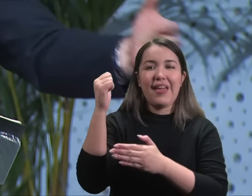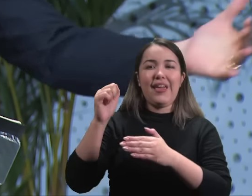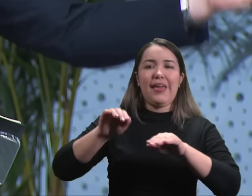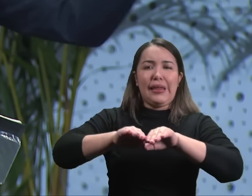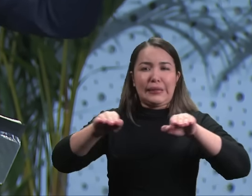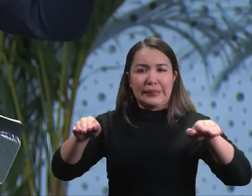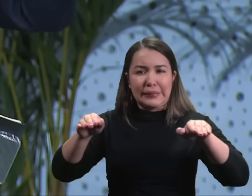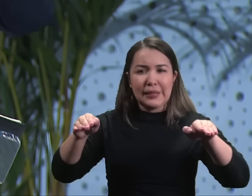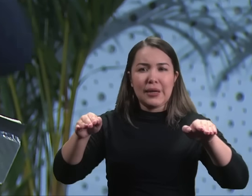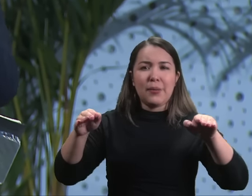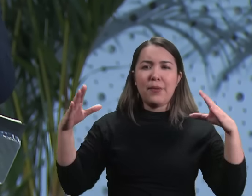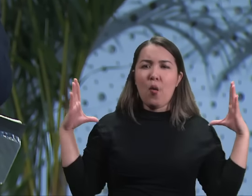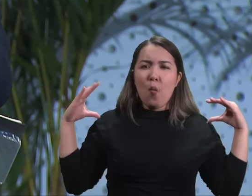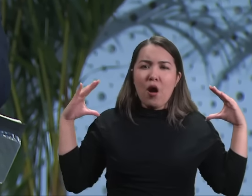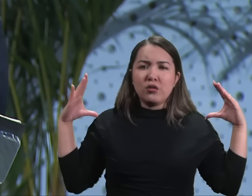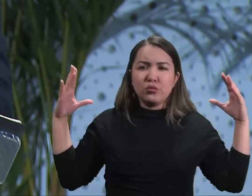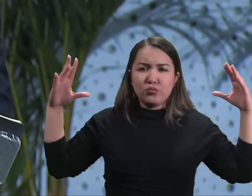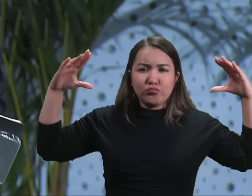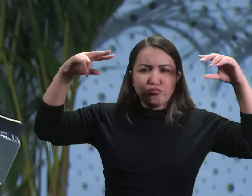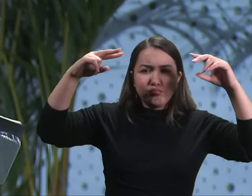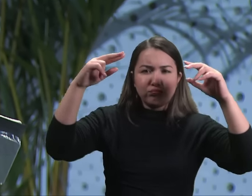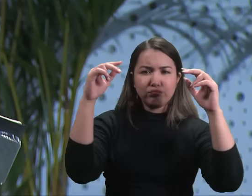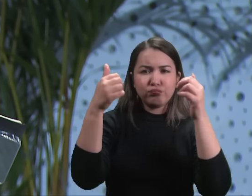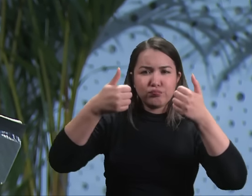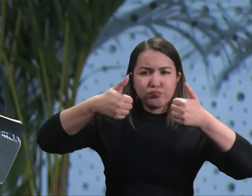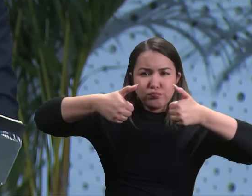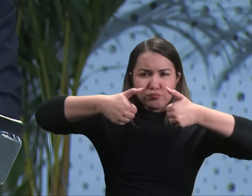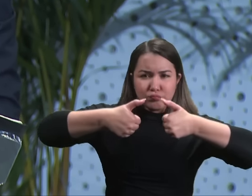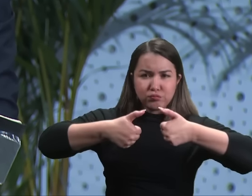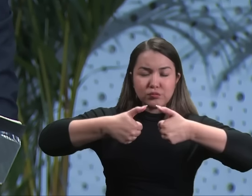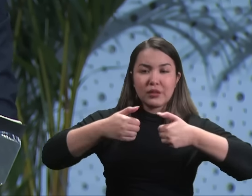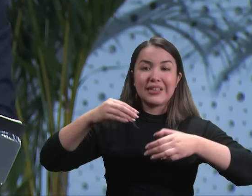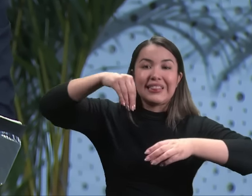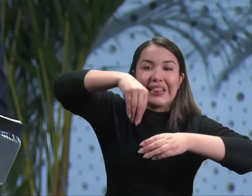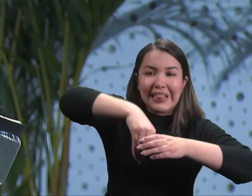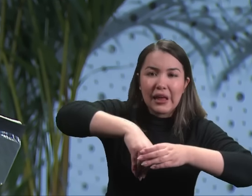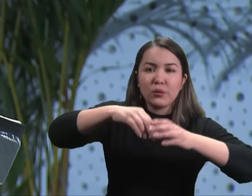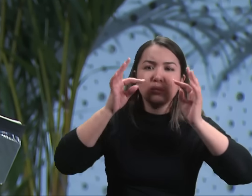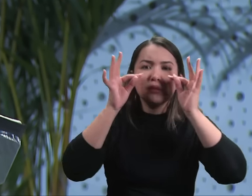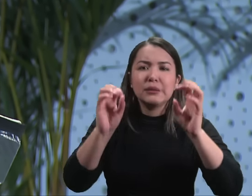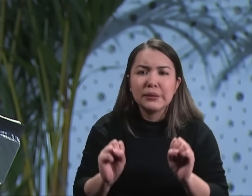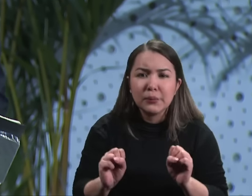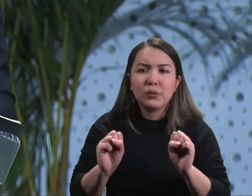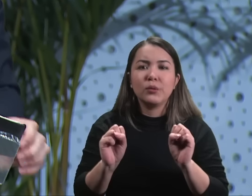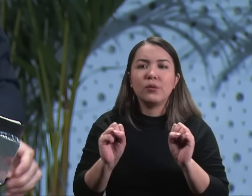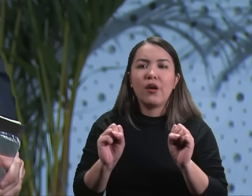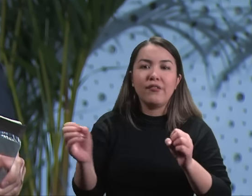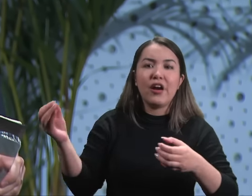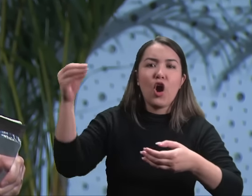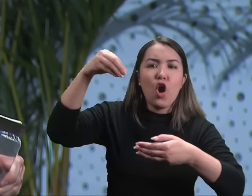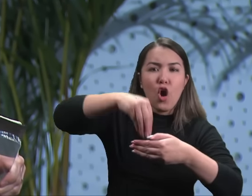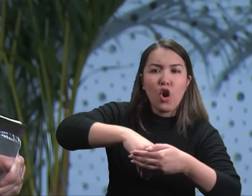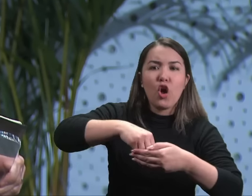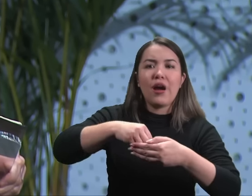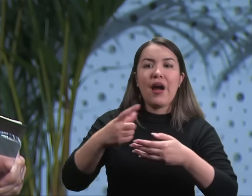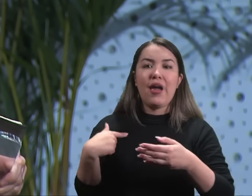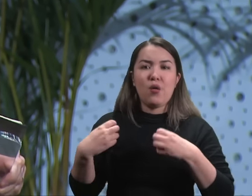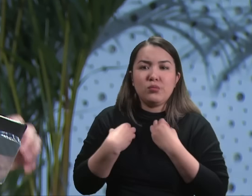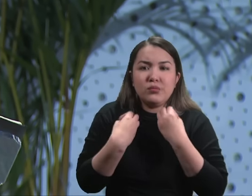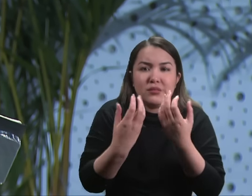propiciatório os anjos olhando para baixo e dentro dela você vai colocar o testemunho dentro dela você vai pôr o testemunho que eu te